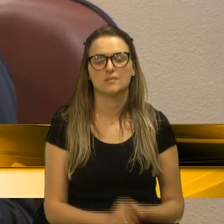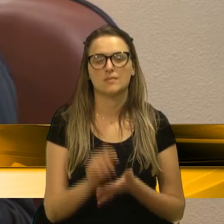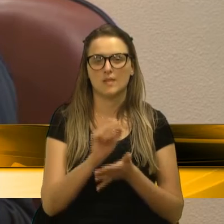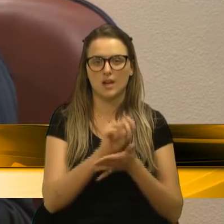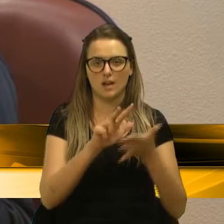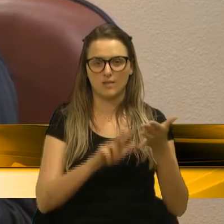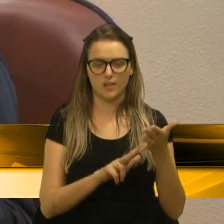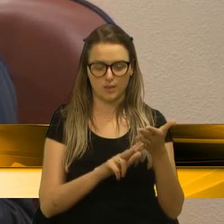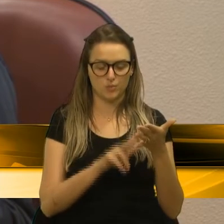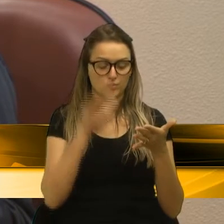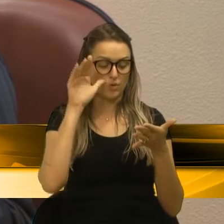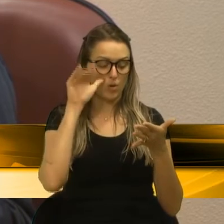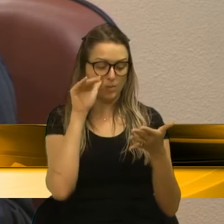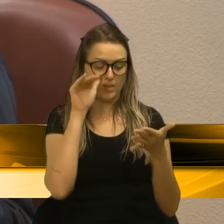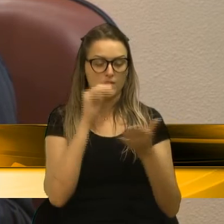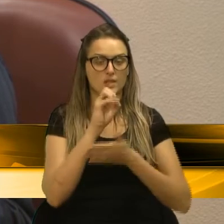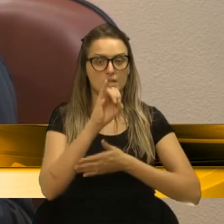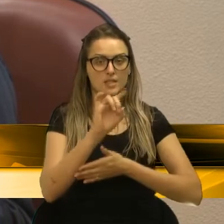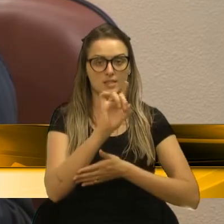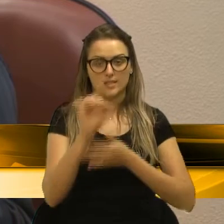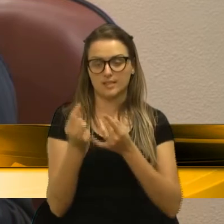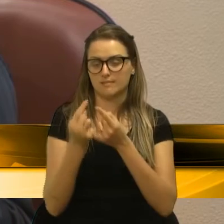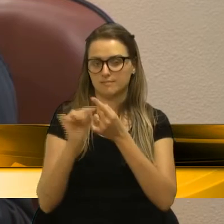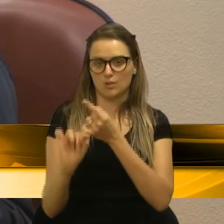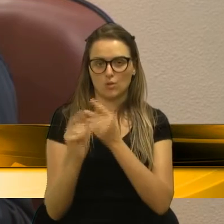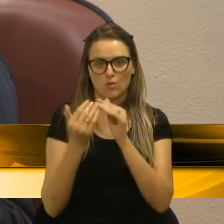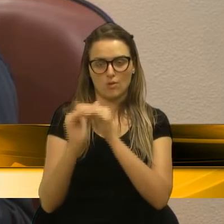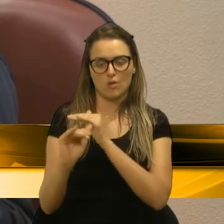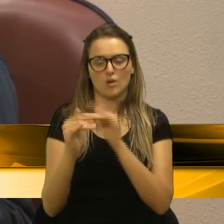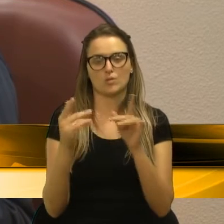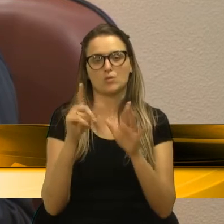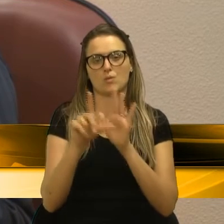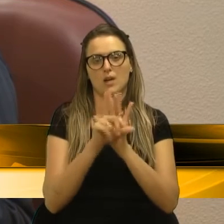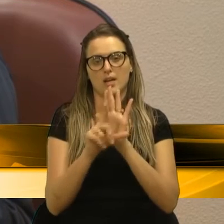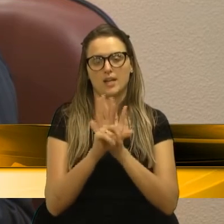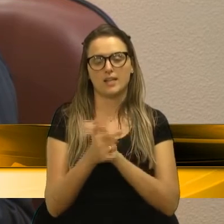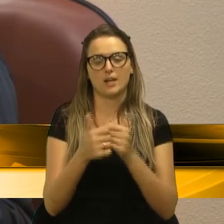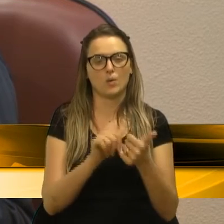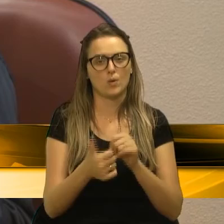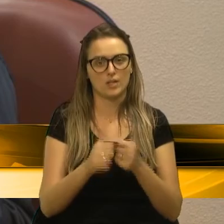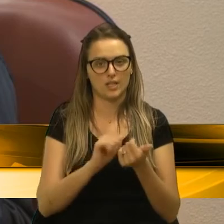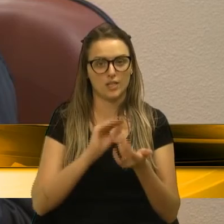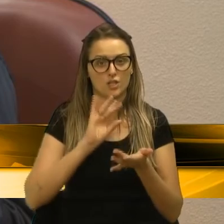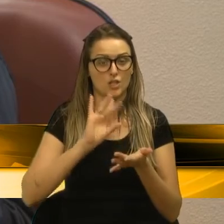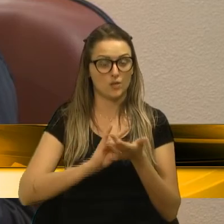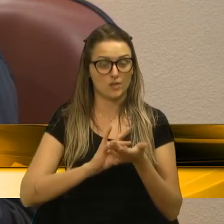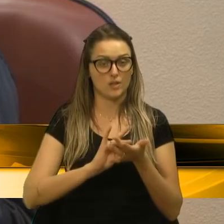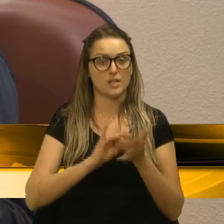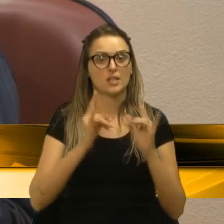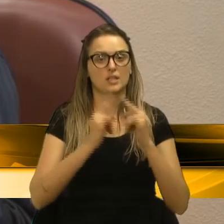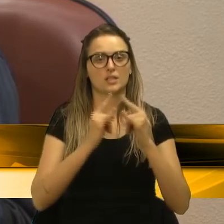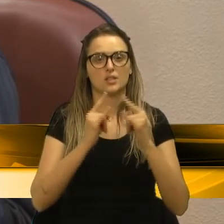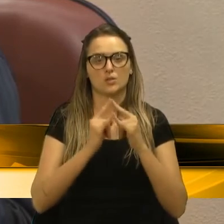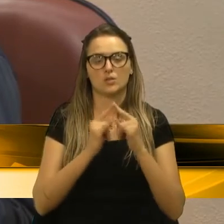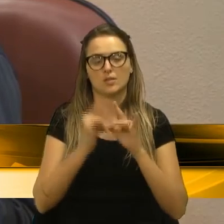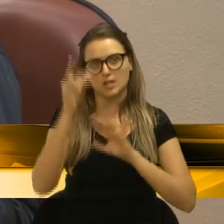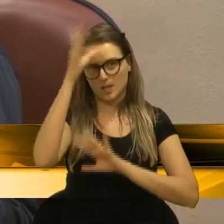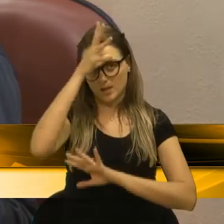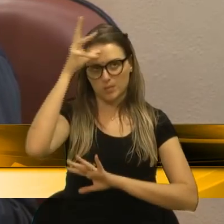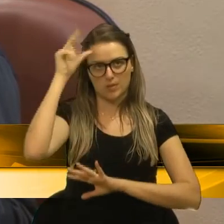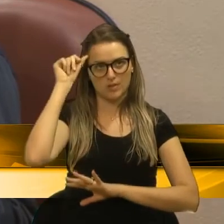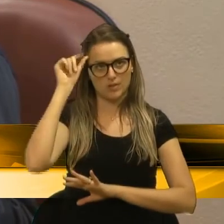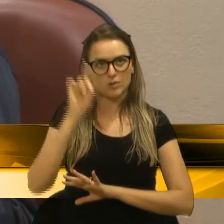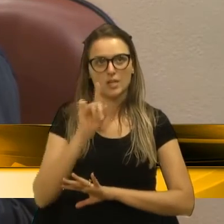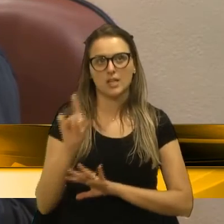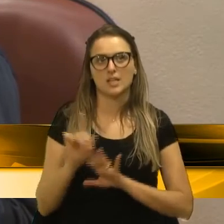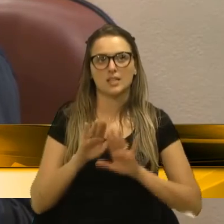Analiso. Mesmo que desconforme com a prática imposta pela legislação licitatória quanto à qualificação e regularidade da entidade, tenho que o município não